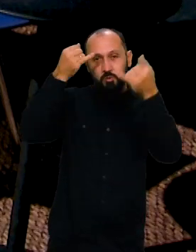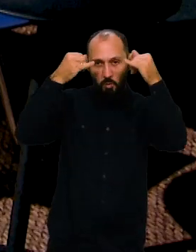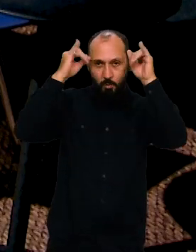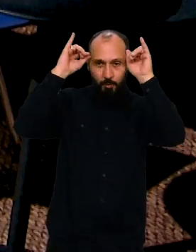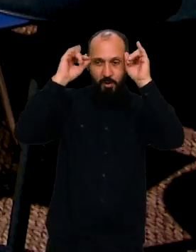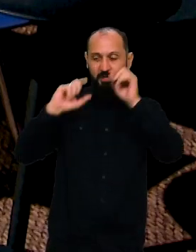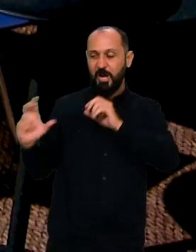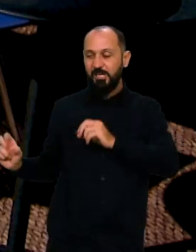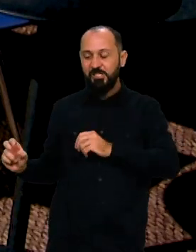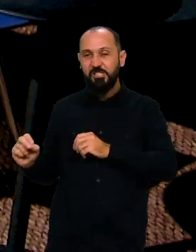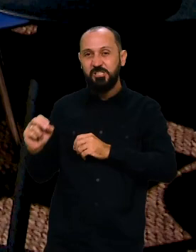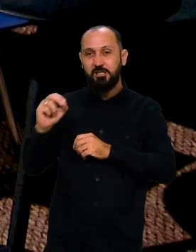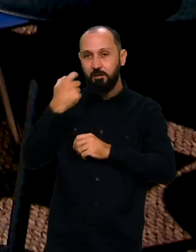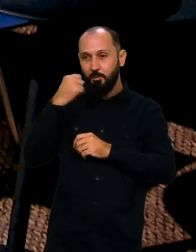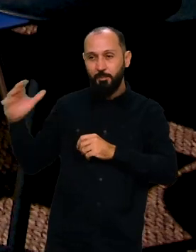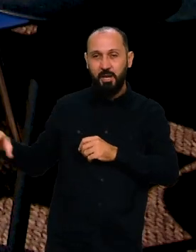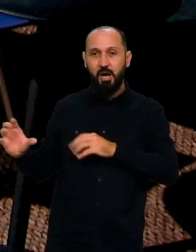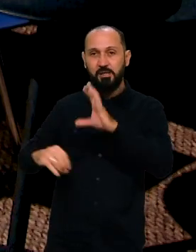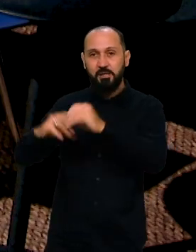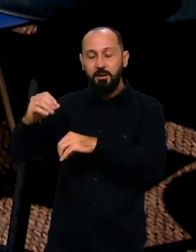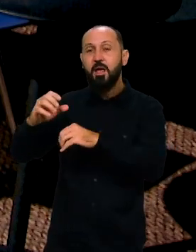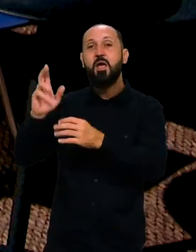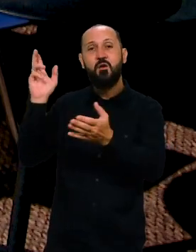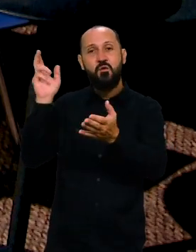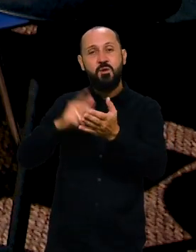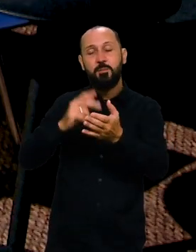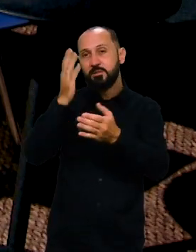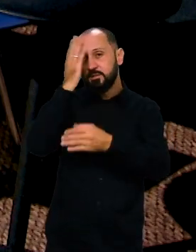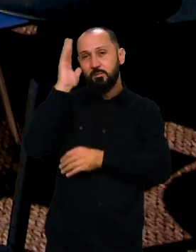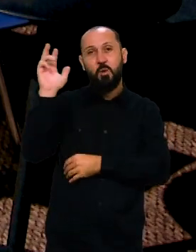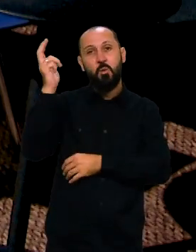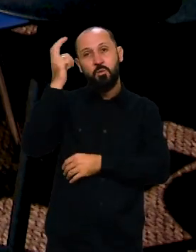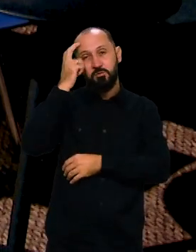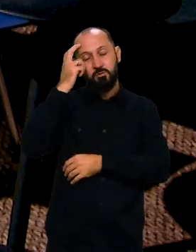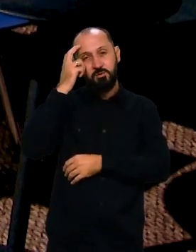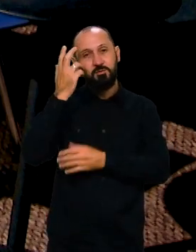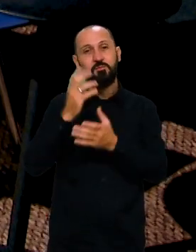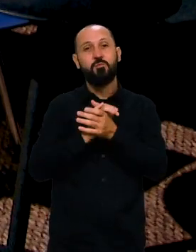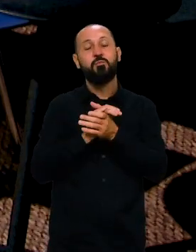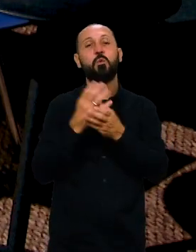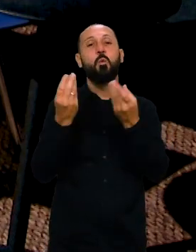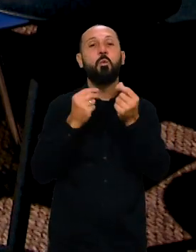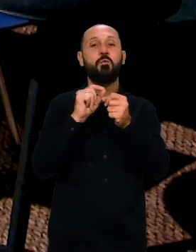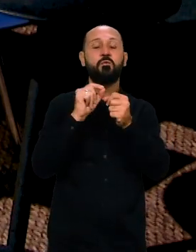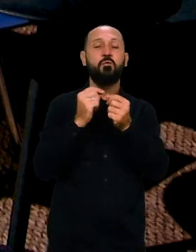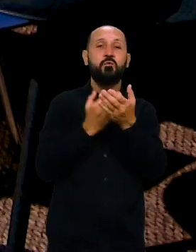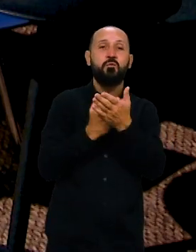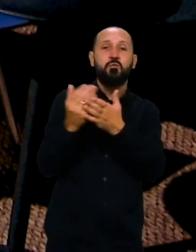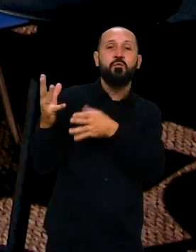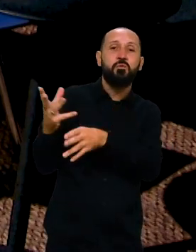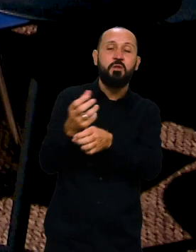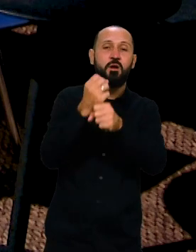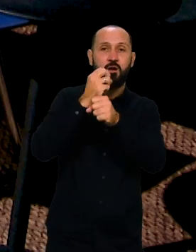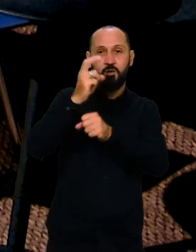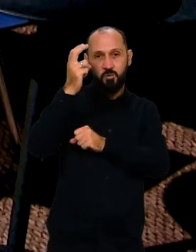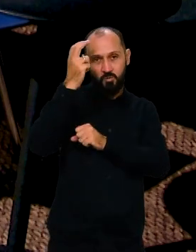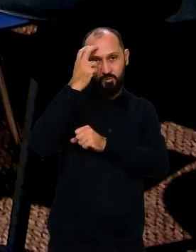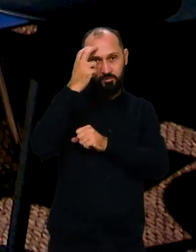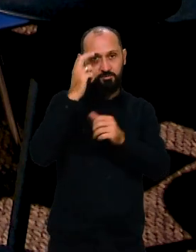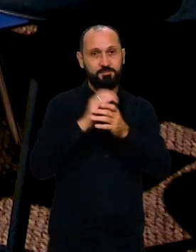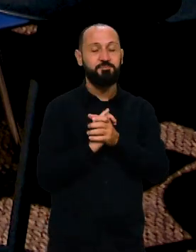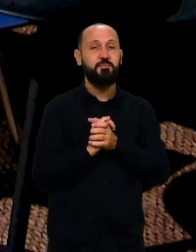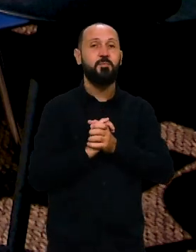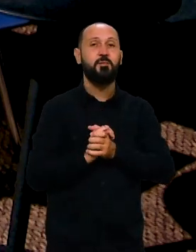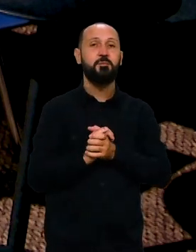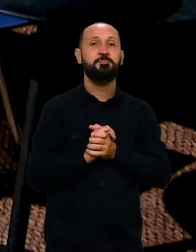do boi de piranha, tudo real, tá? Tudo real, então também é transformador para você entender culturalmente como é que se forma as raízes,